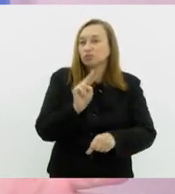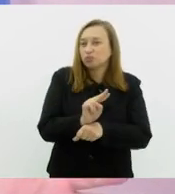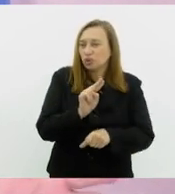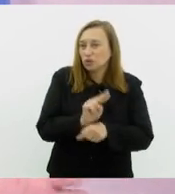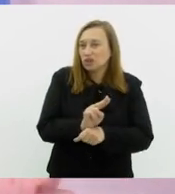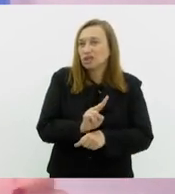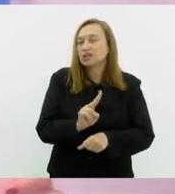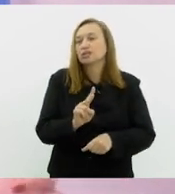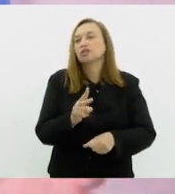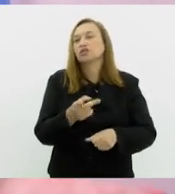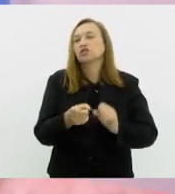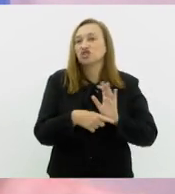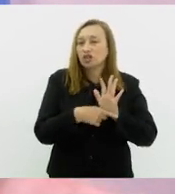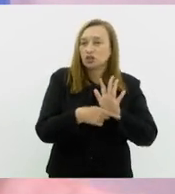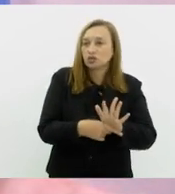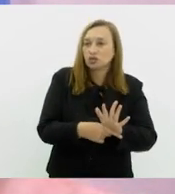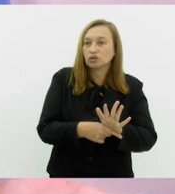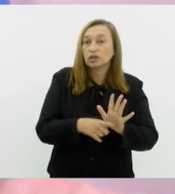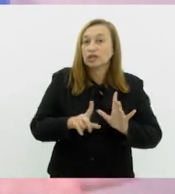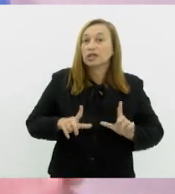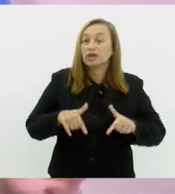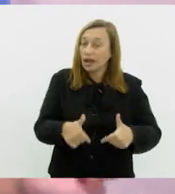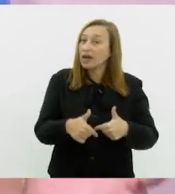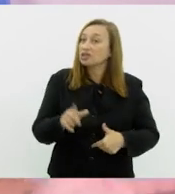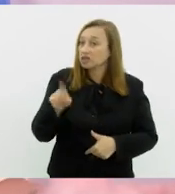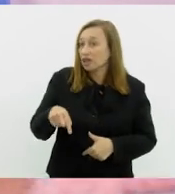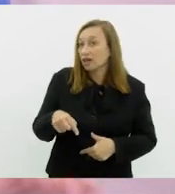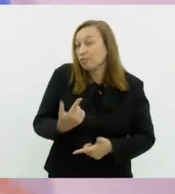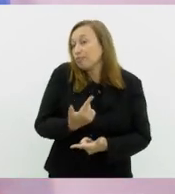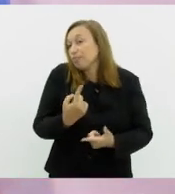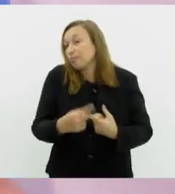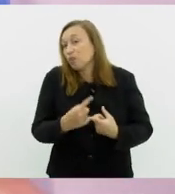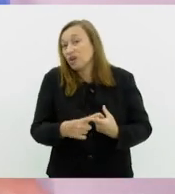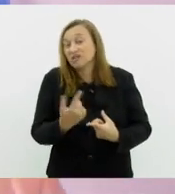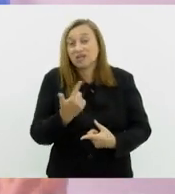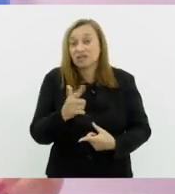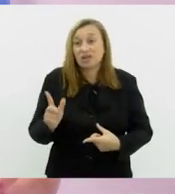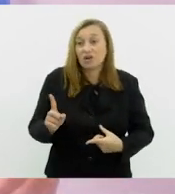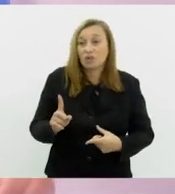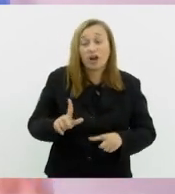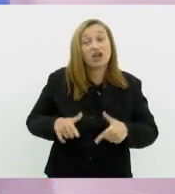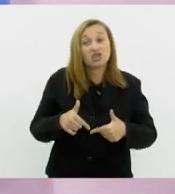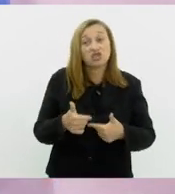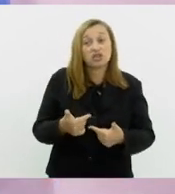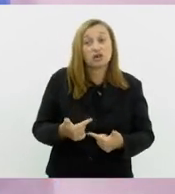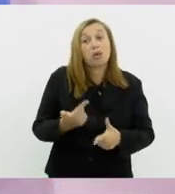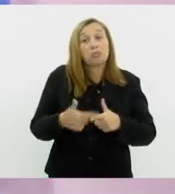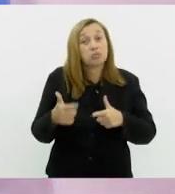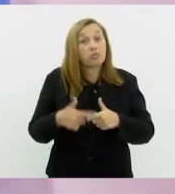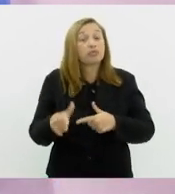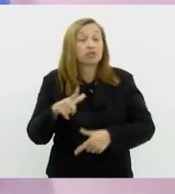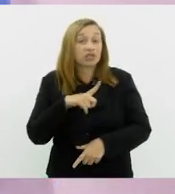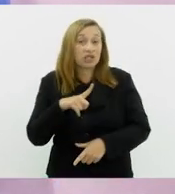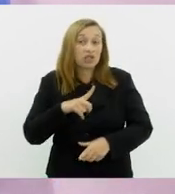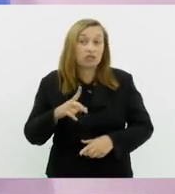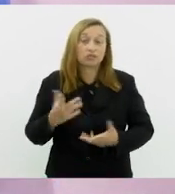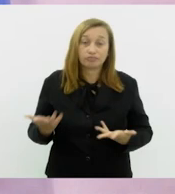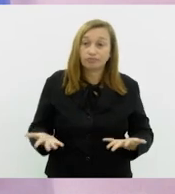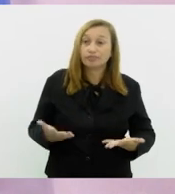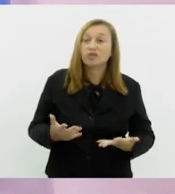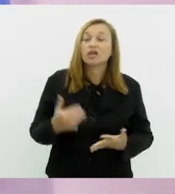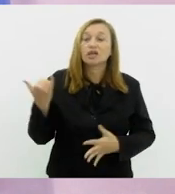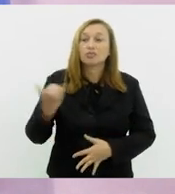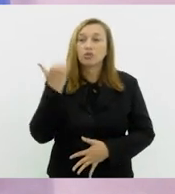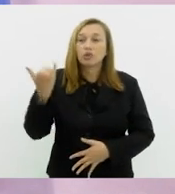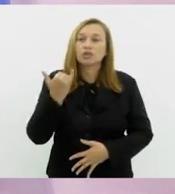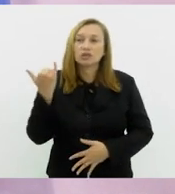de assistência que funcione, né? Porque, se não funcionar, a gente tem problemas concretos. E é importante